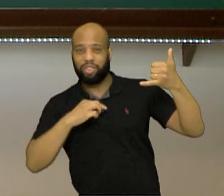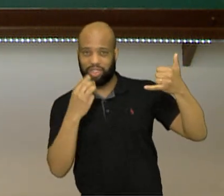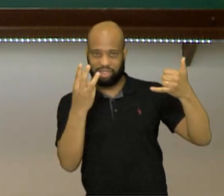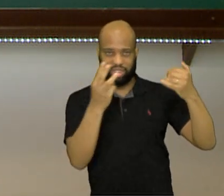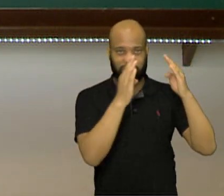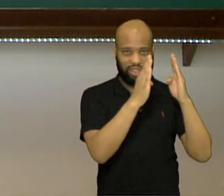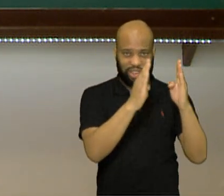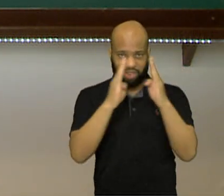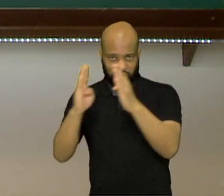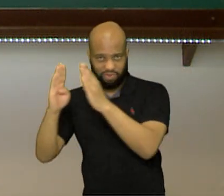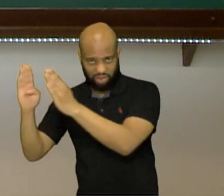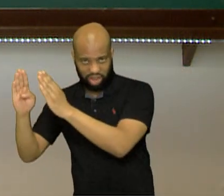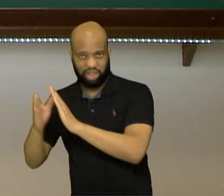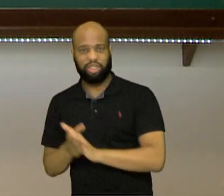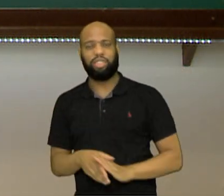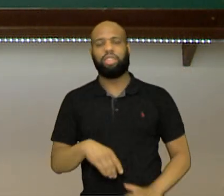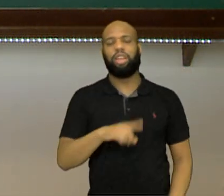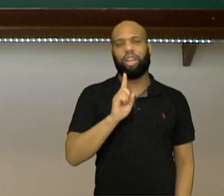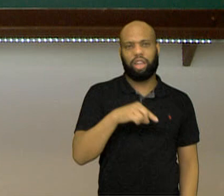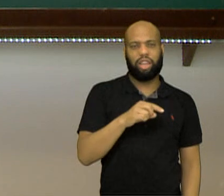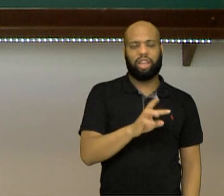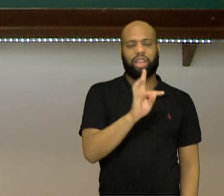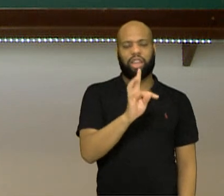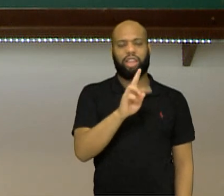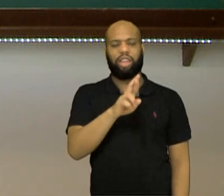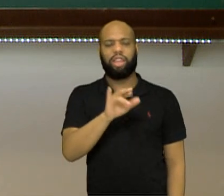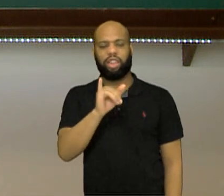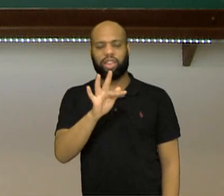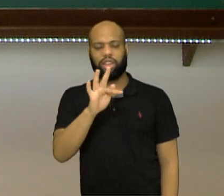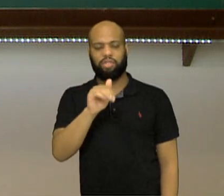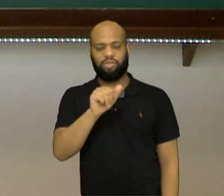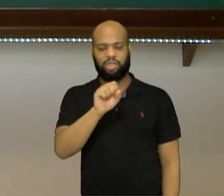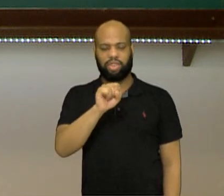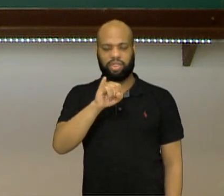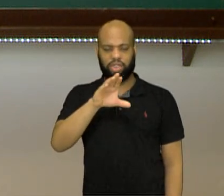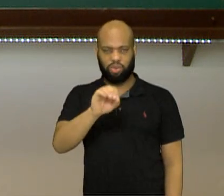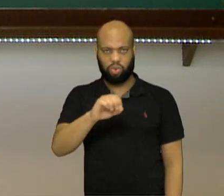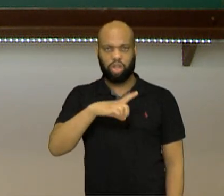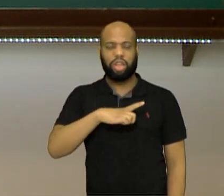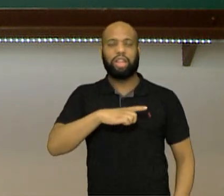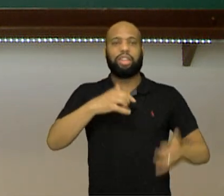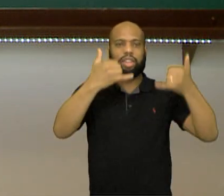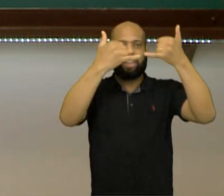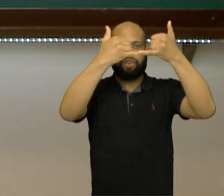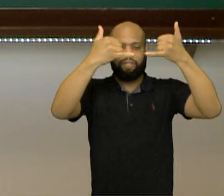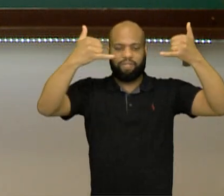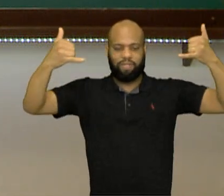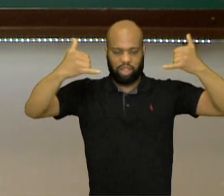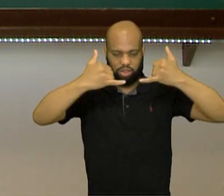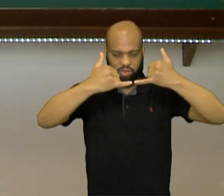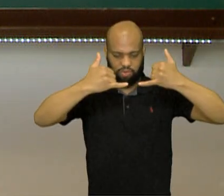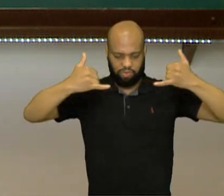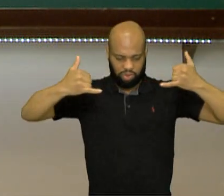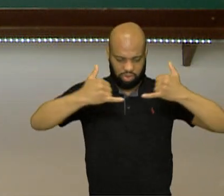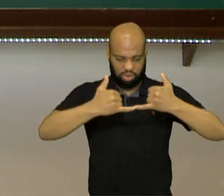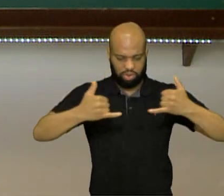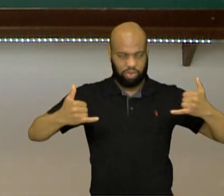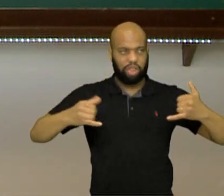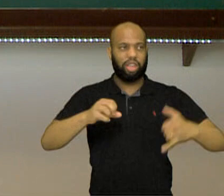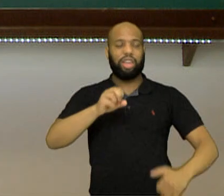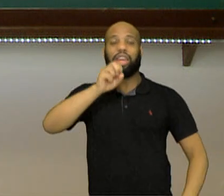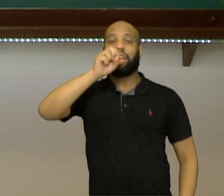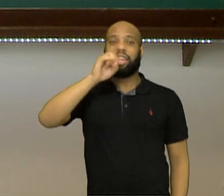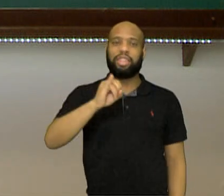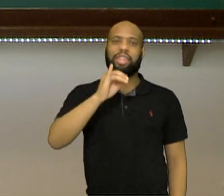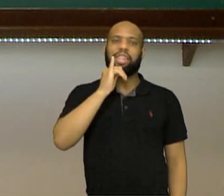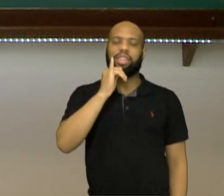se é o trifásico, normalmente é o trifásico, você vai ter 3 fios carregando as fases. Desde que ele não encoste numa fase